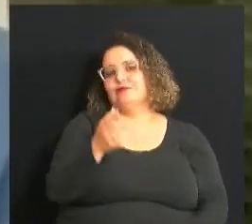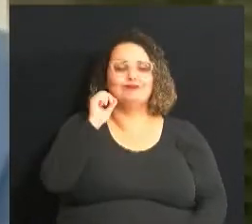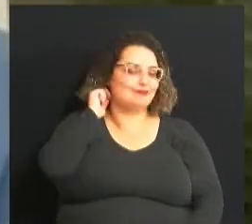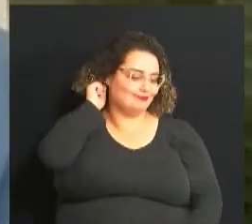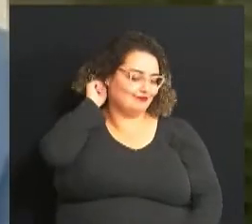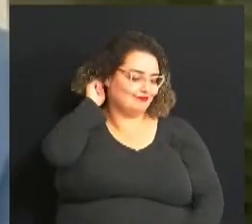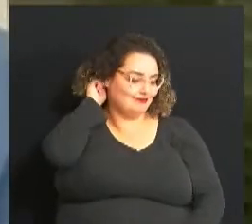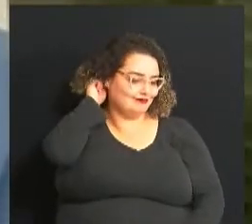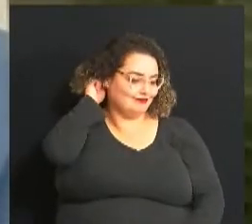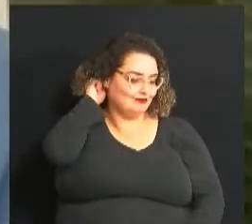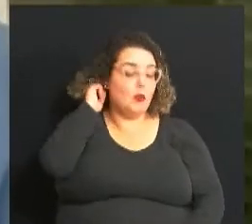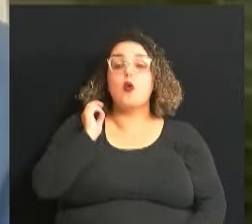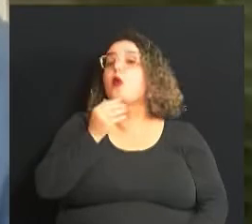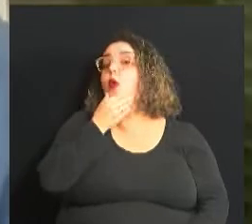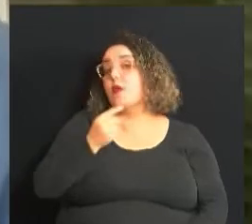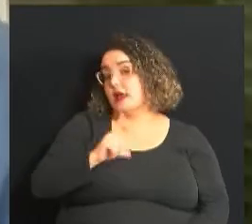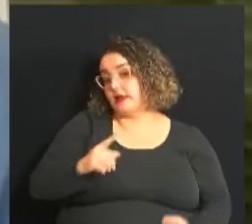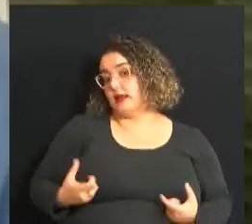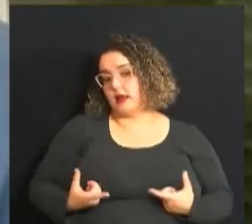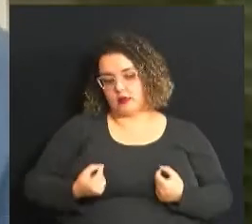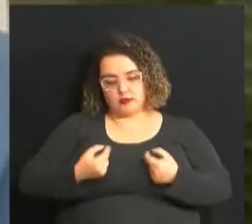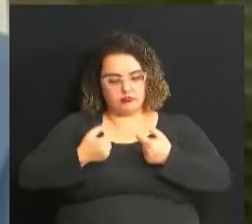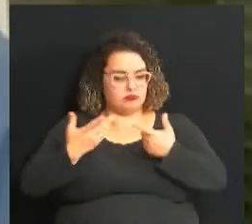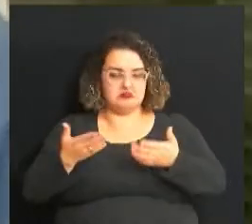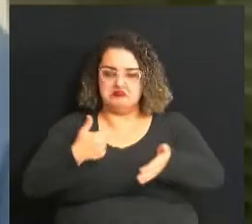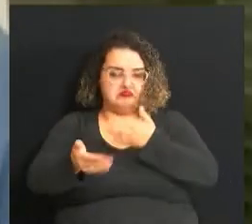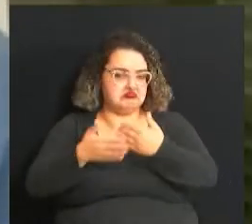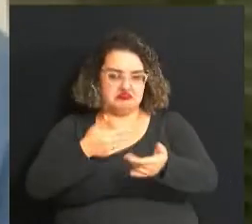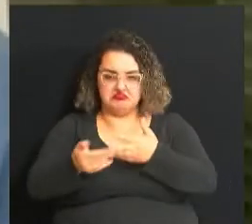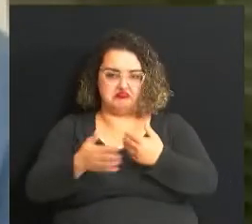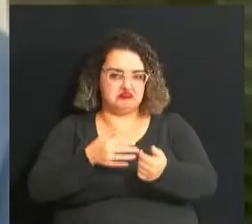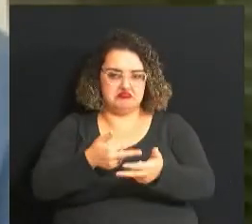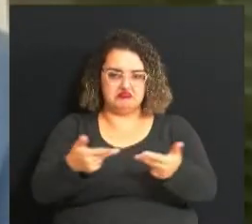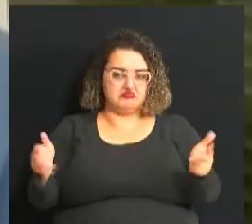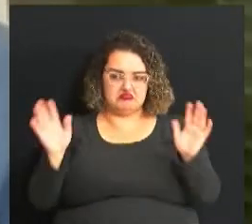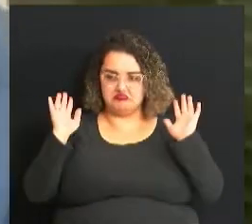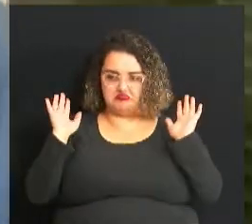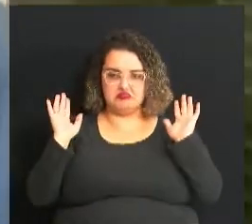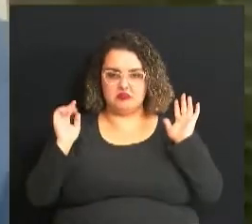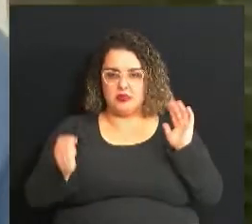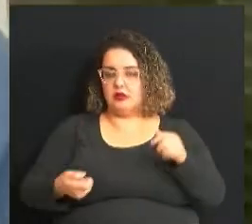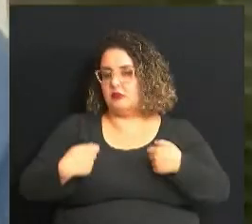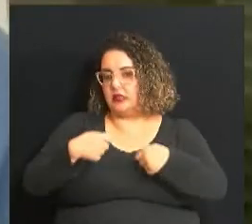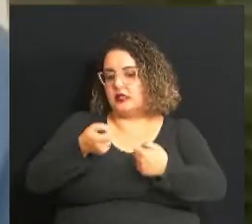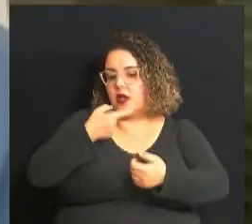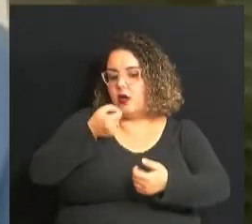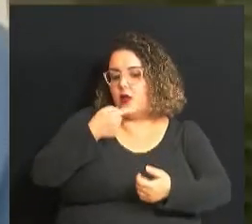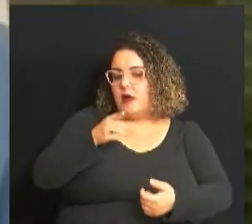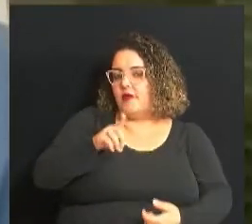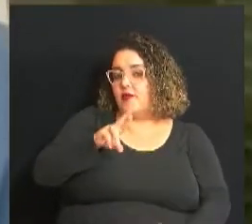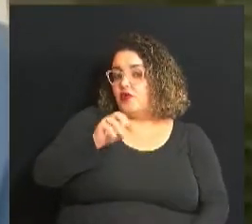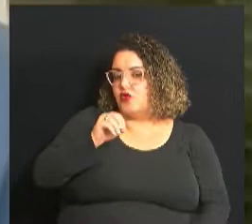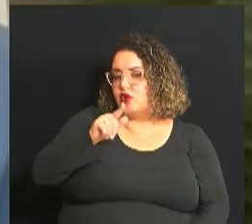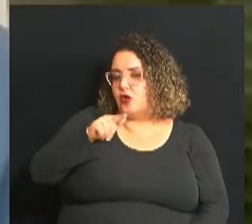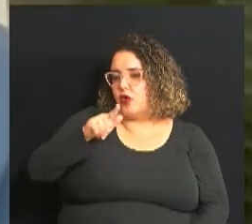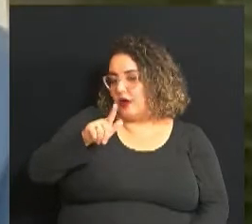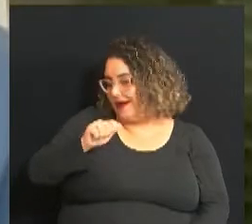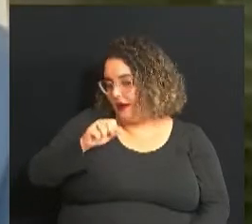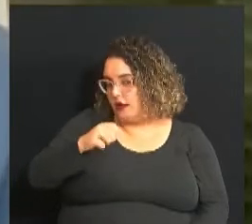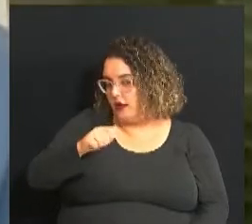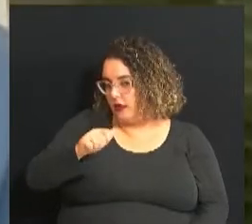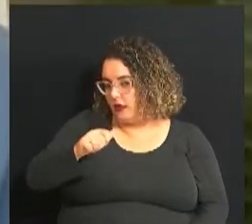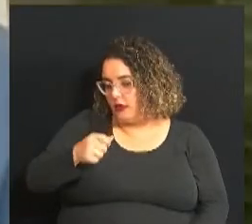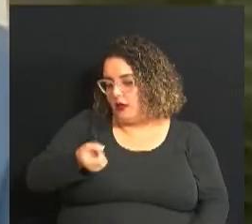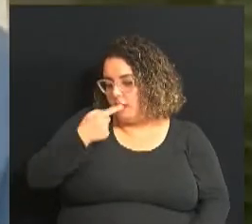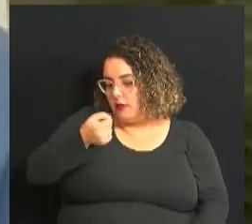tem câncer por qualquer motivo, que ele precisa tomar uma droga cronicamente. Eu não estou dizendo no nosso